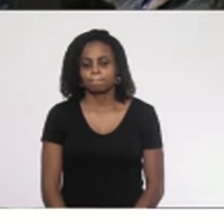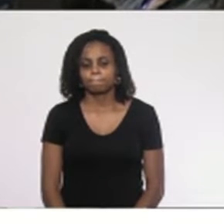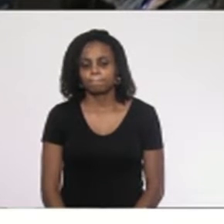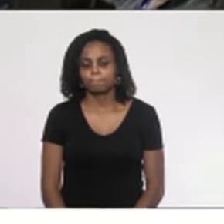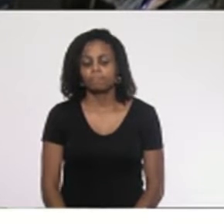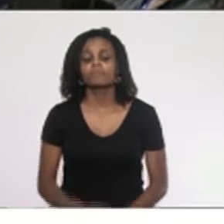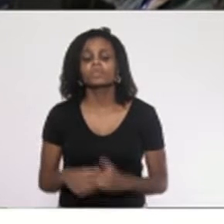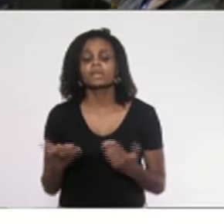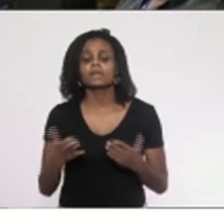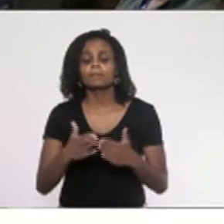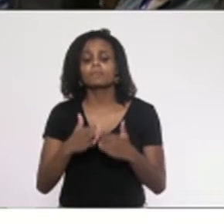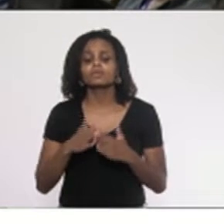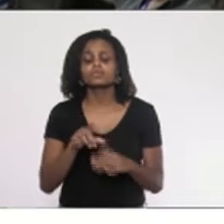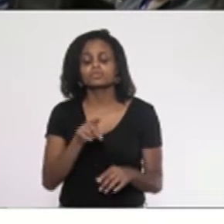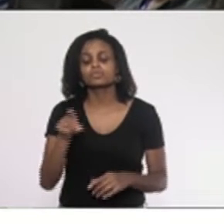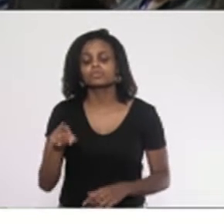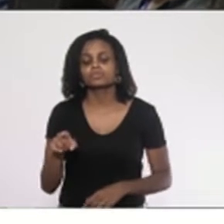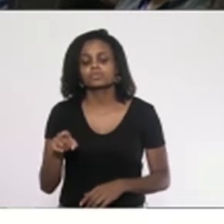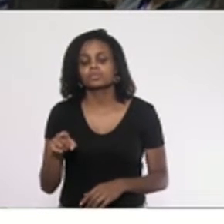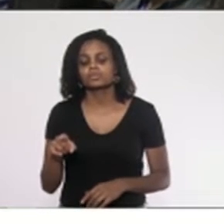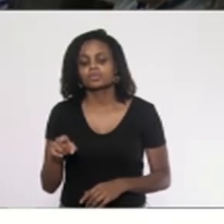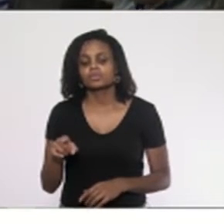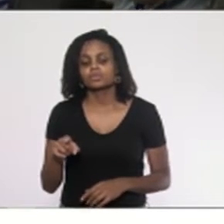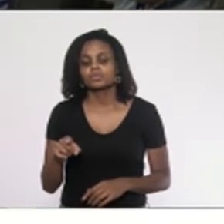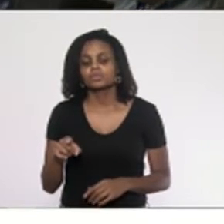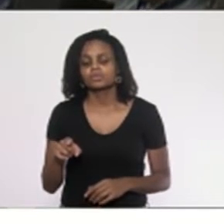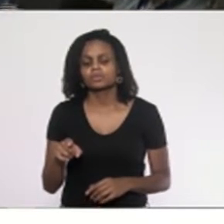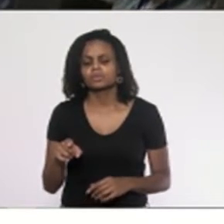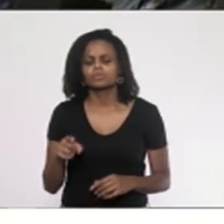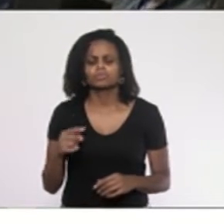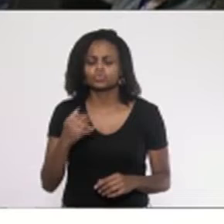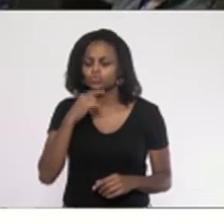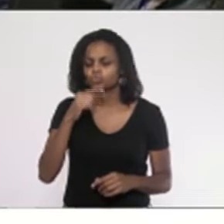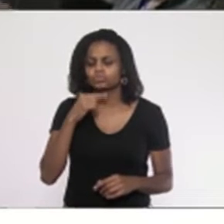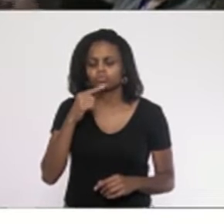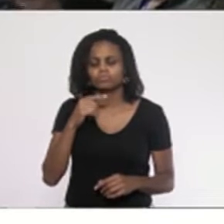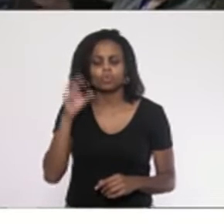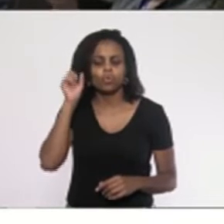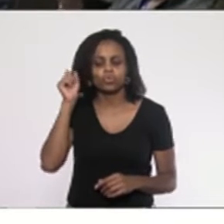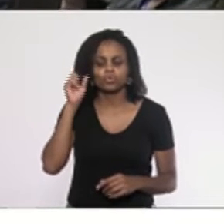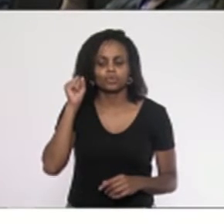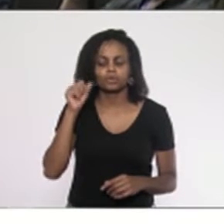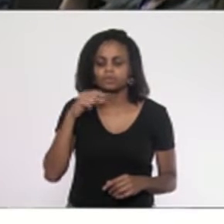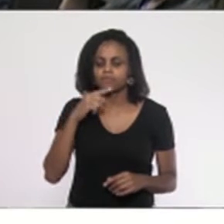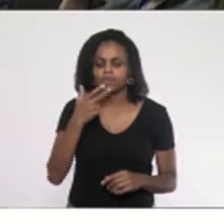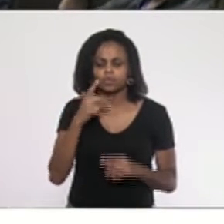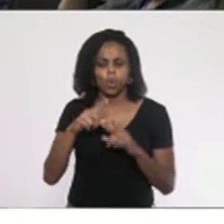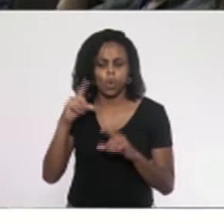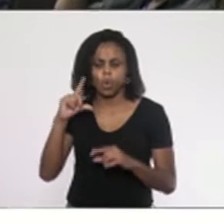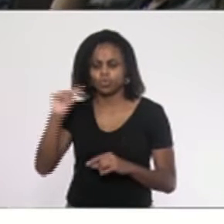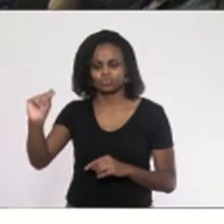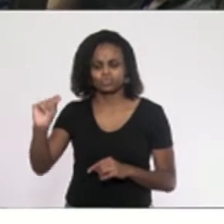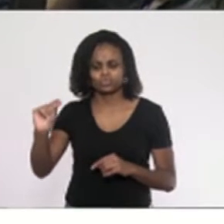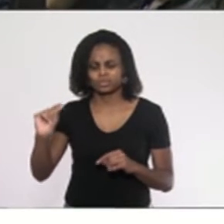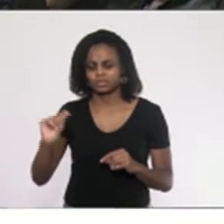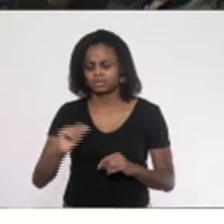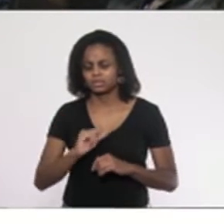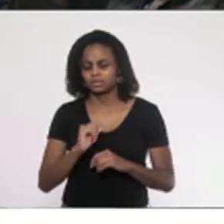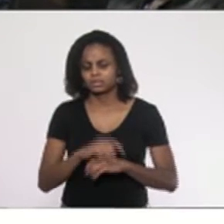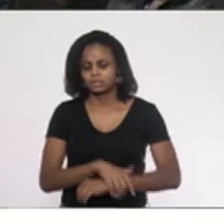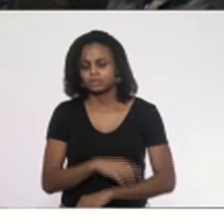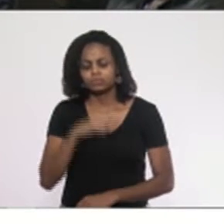Vossa Excelência, Sim. 3... já que nós perdemos de 4 a 3, Sim. que faça publicar também